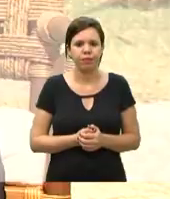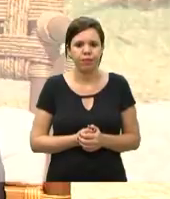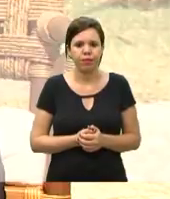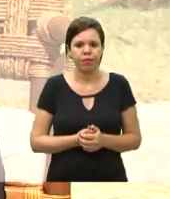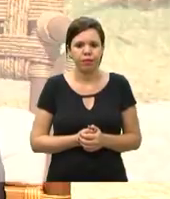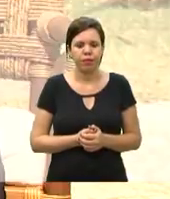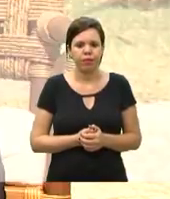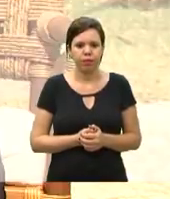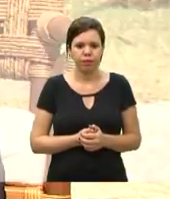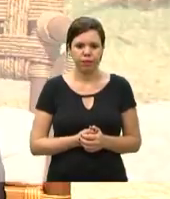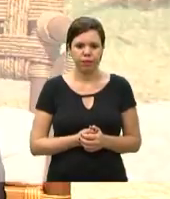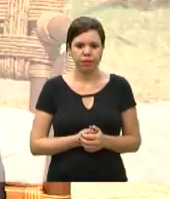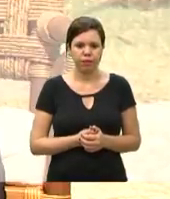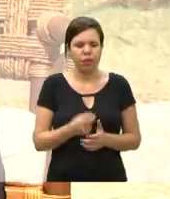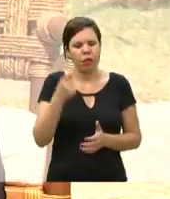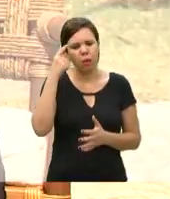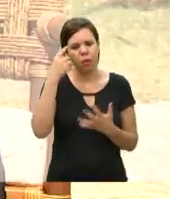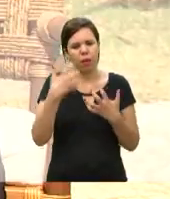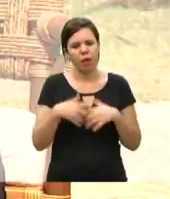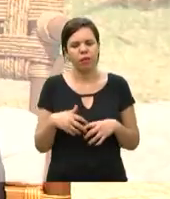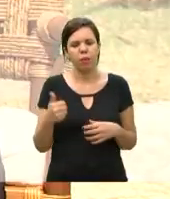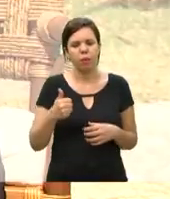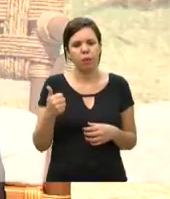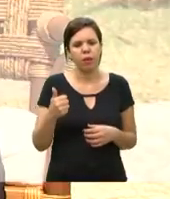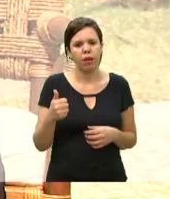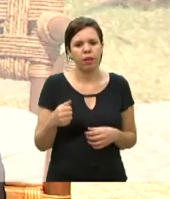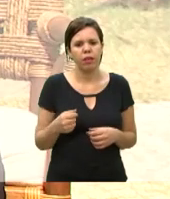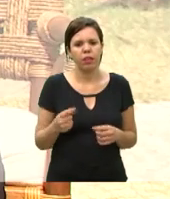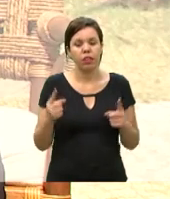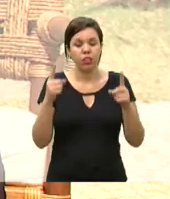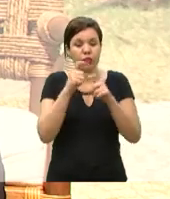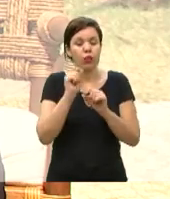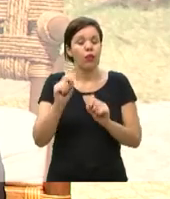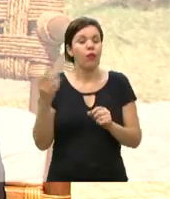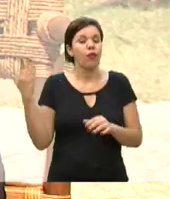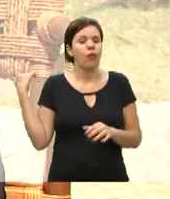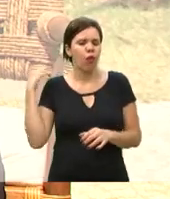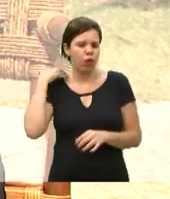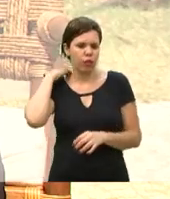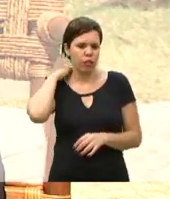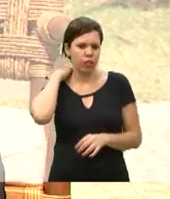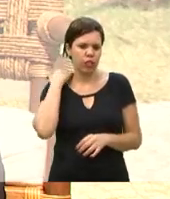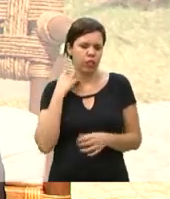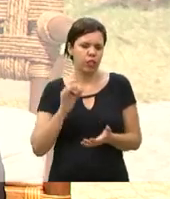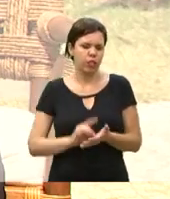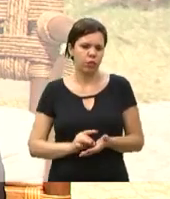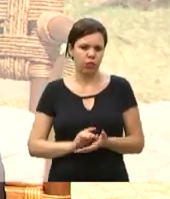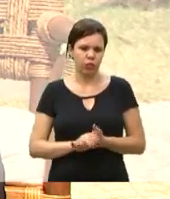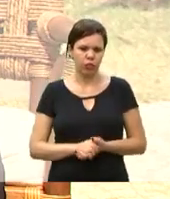né? Eu penso que o primeiro grande desafio foi realmente